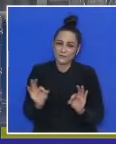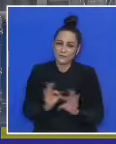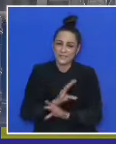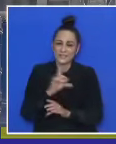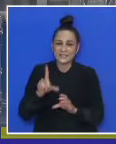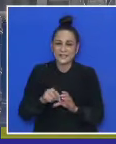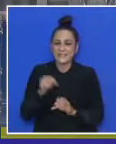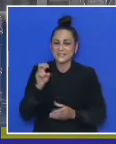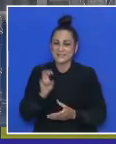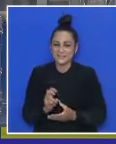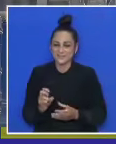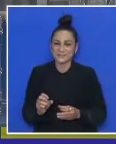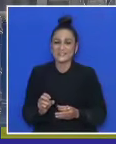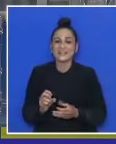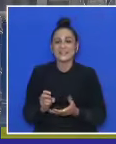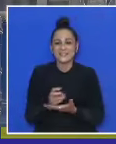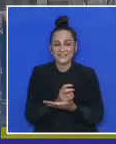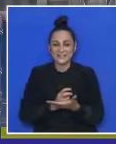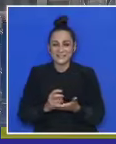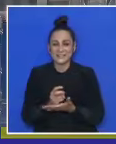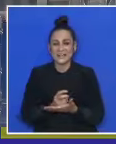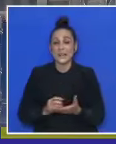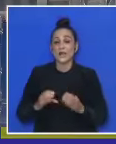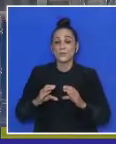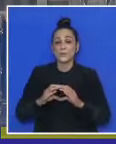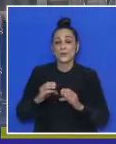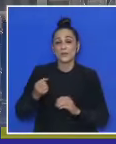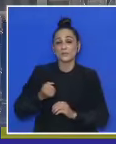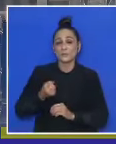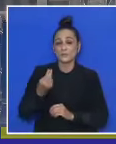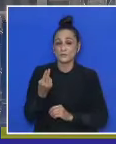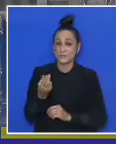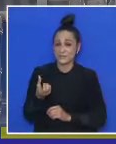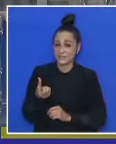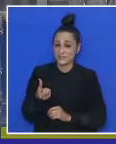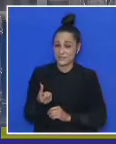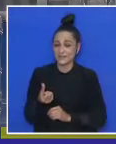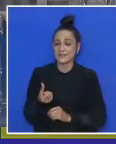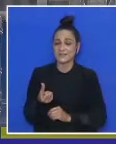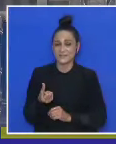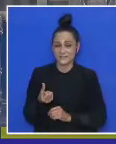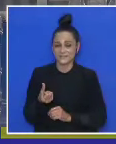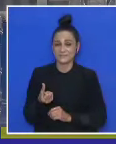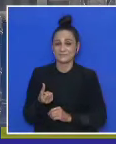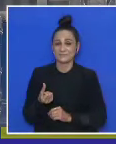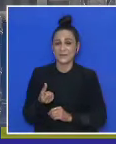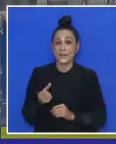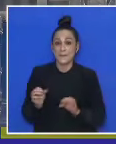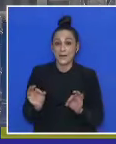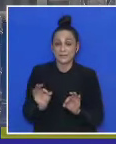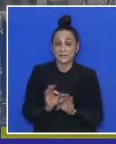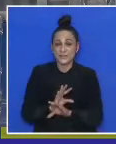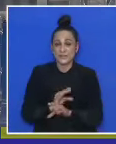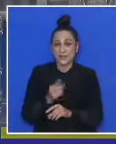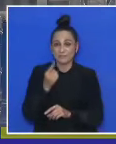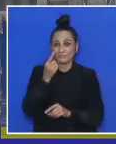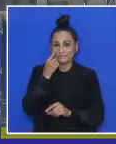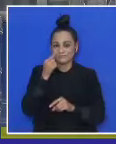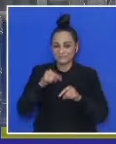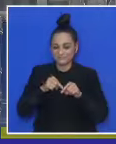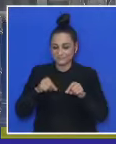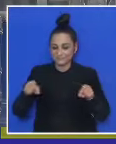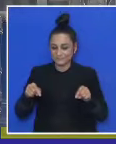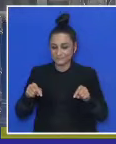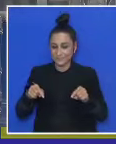as 5 dezenas da Quina. Vem chegando bola 26, número 26 para fechar. Vamos